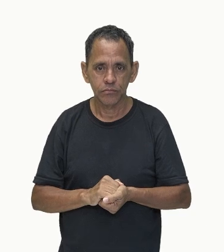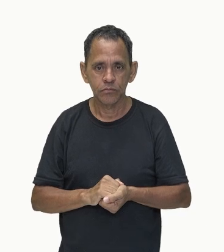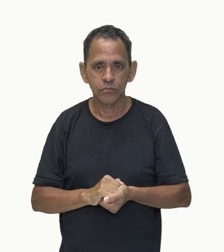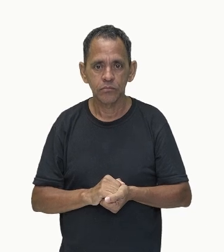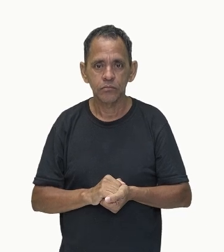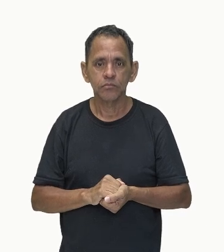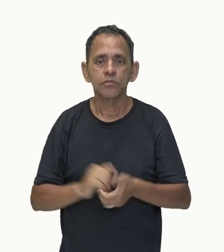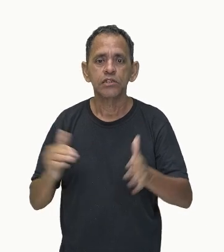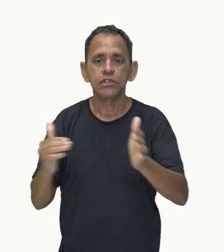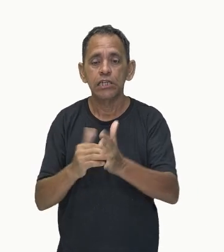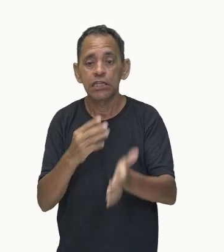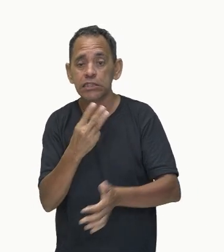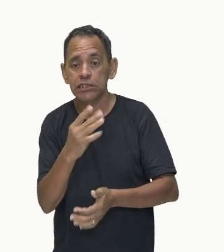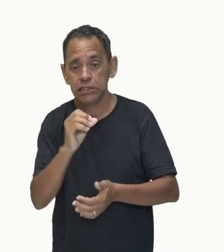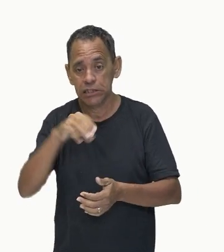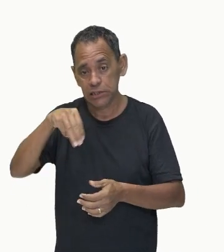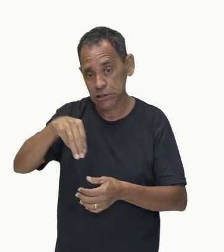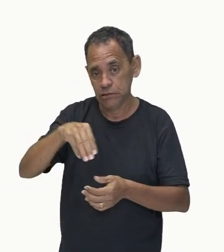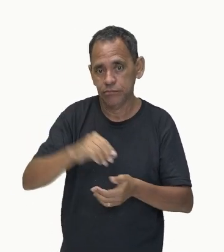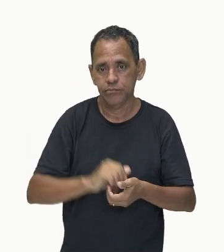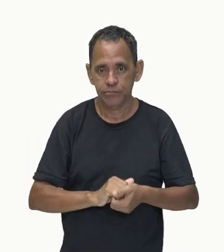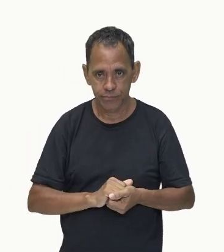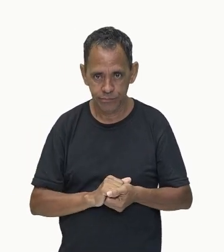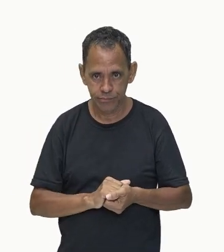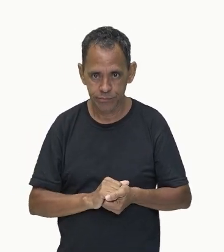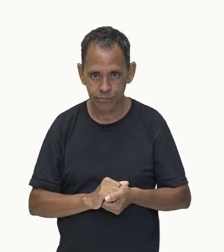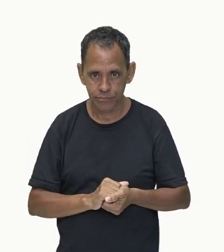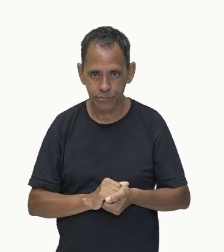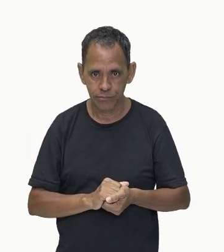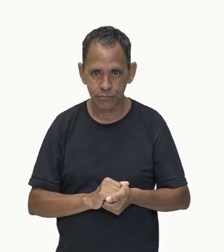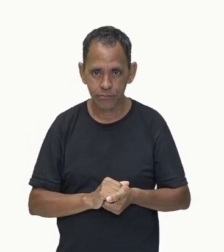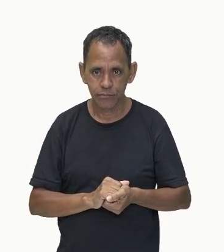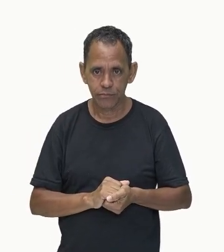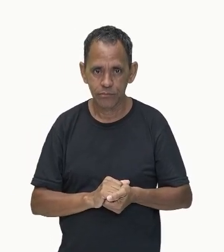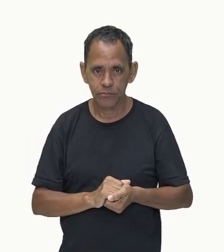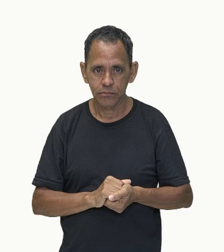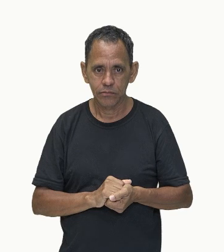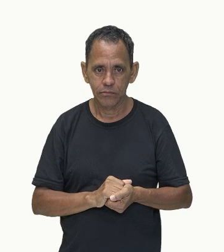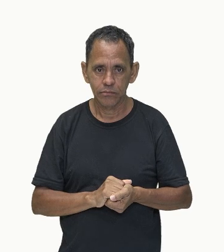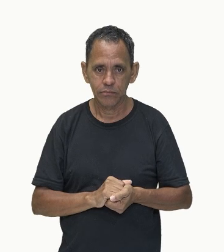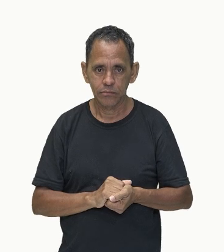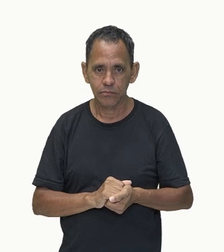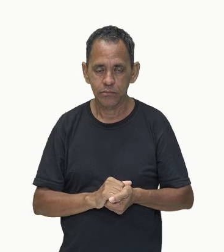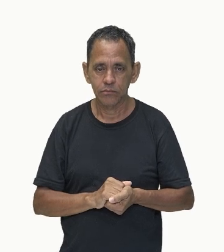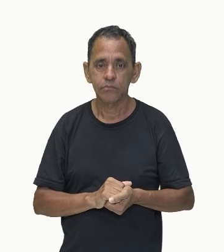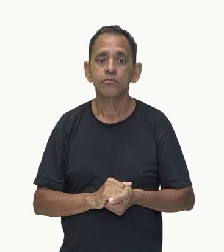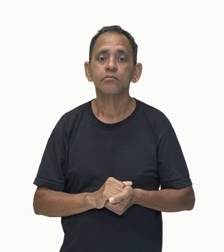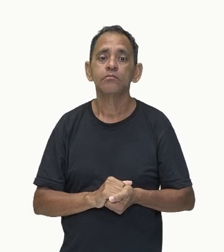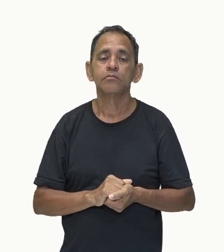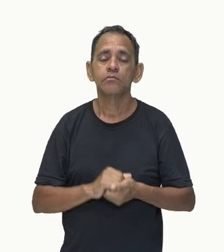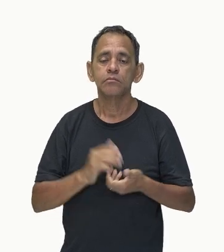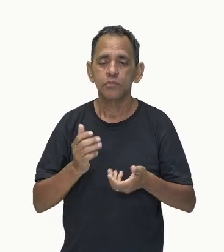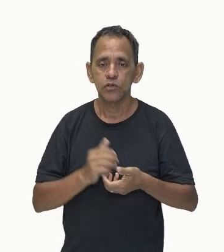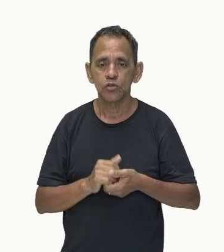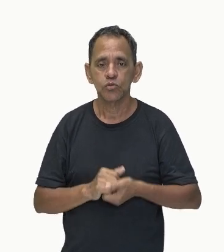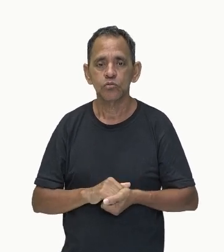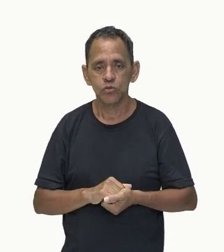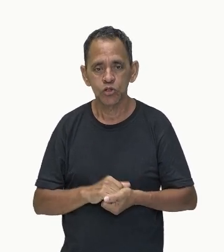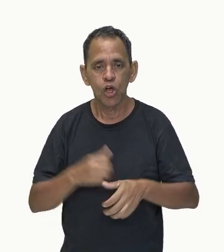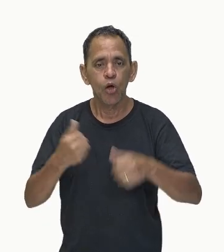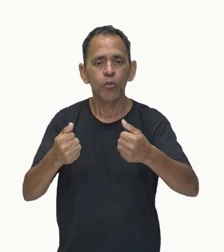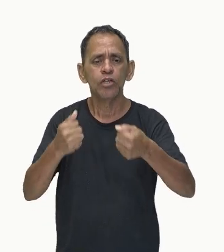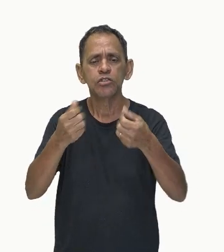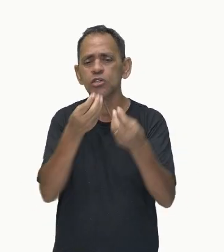deslocamento vai até 30. Então, como nós vimos anteriormente, para que eu possa fazer isso, eu simplesmente calculo